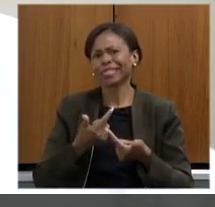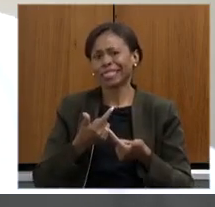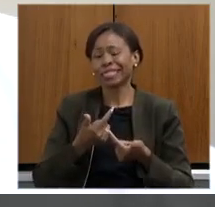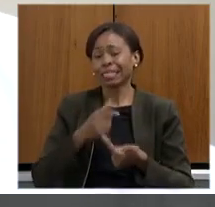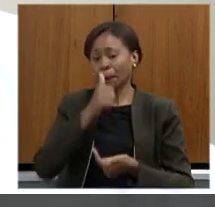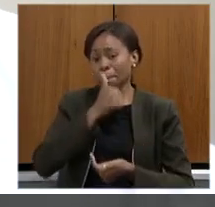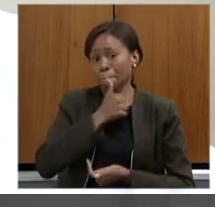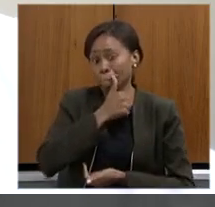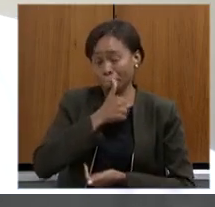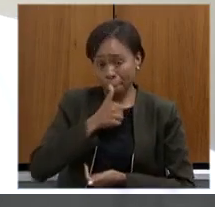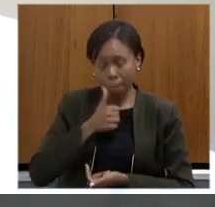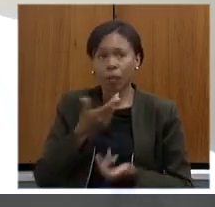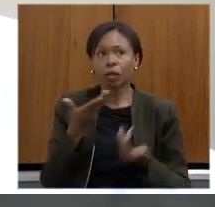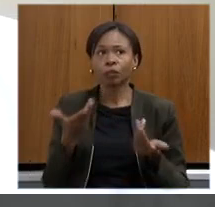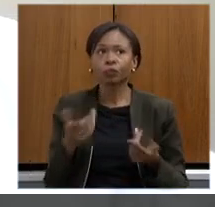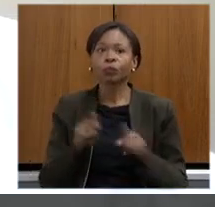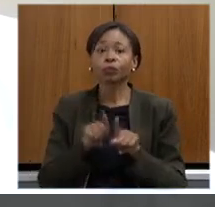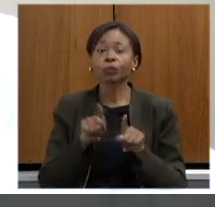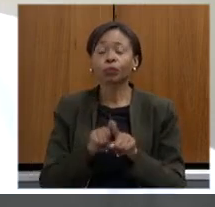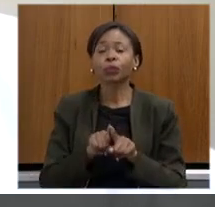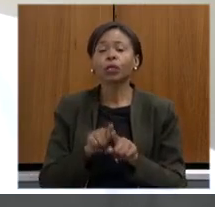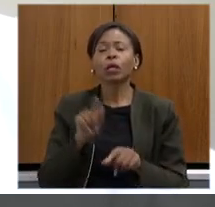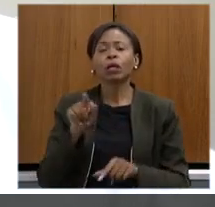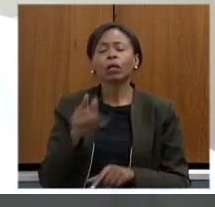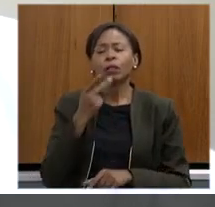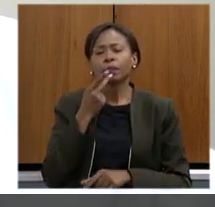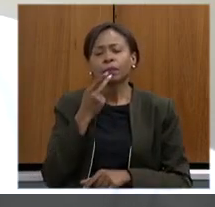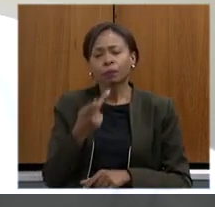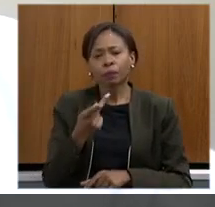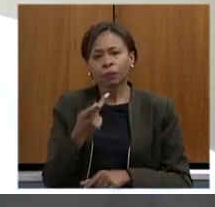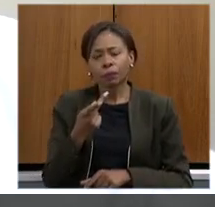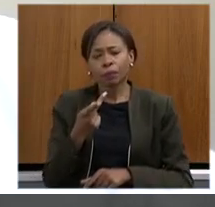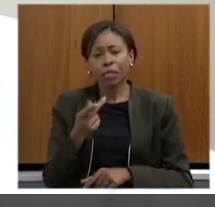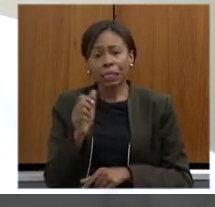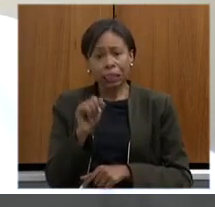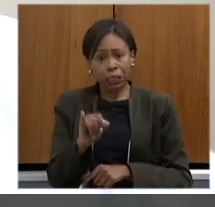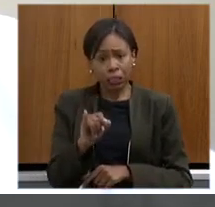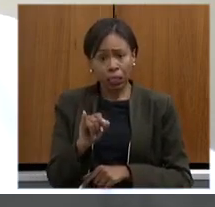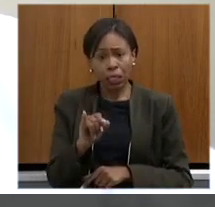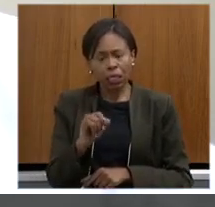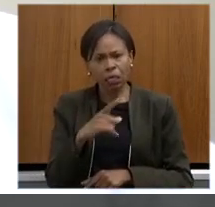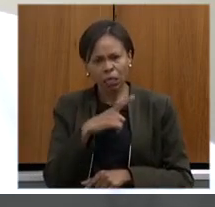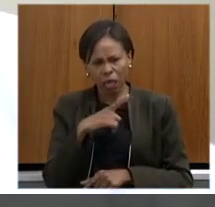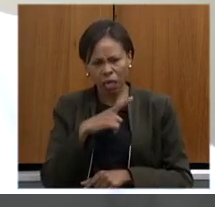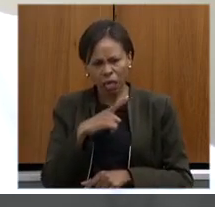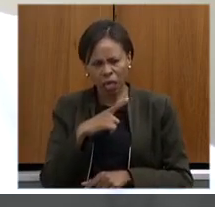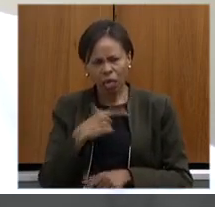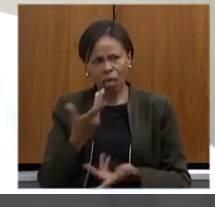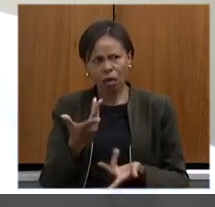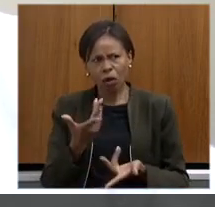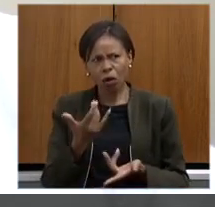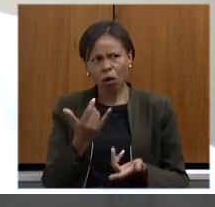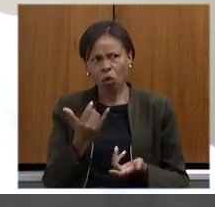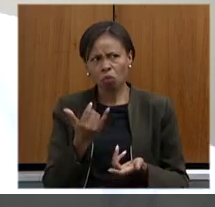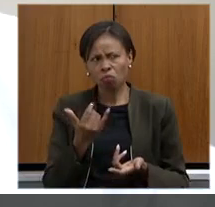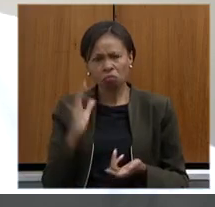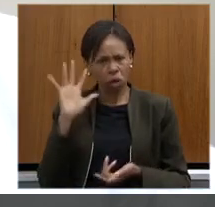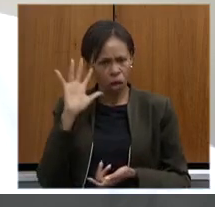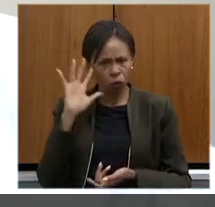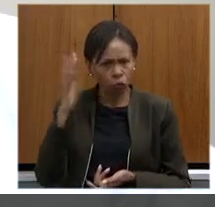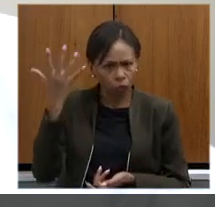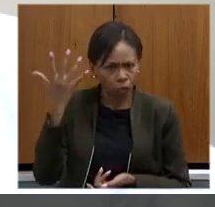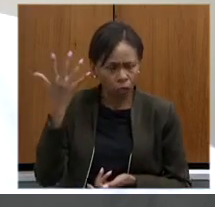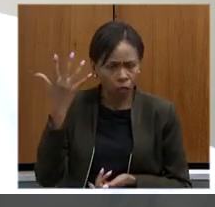aí aproveito a época para fazer um questionamento adicional é se alguma medida foi tomada será